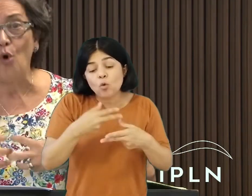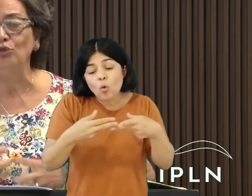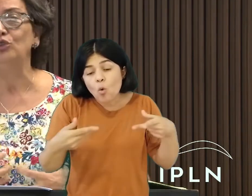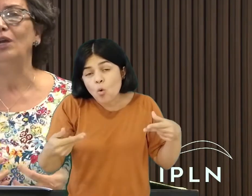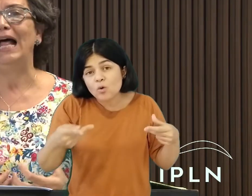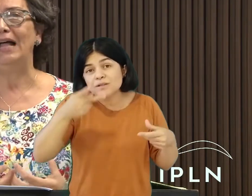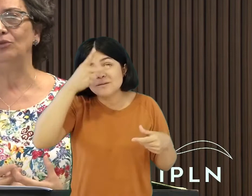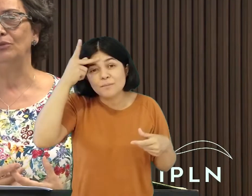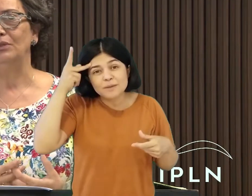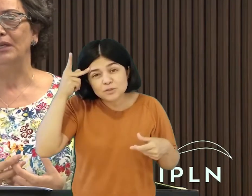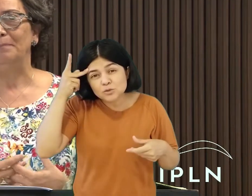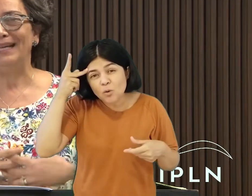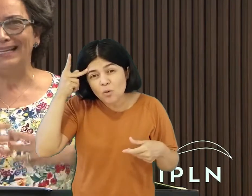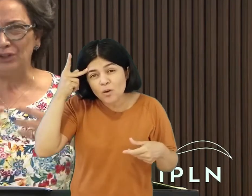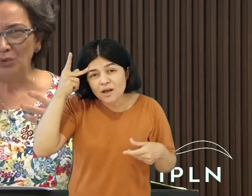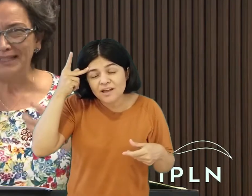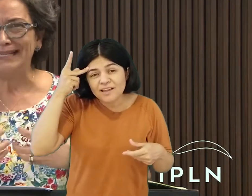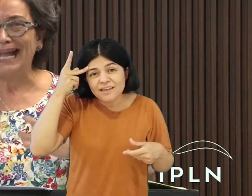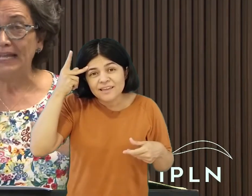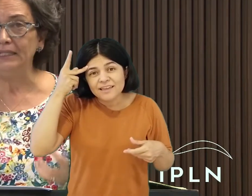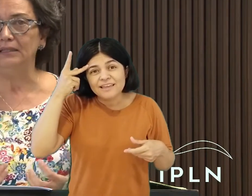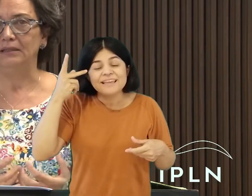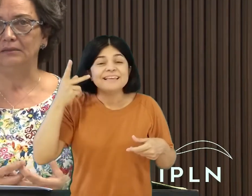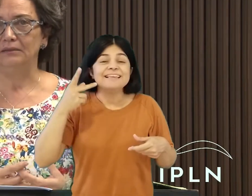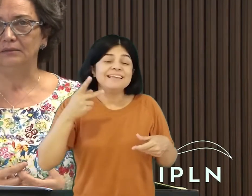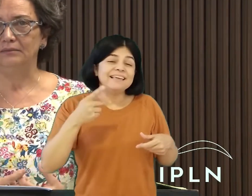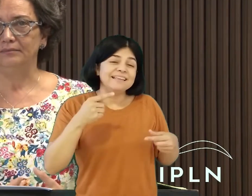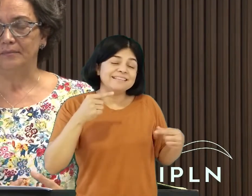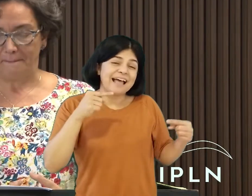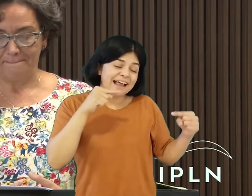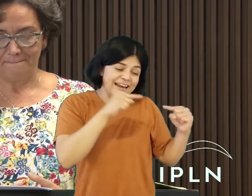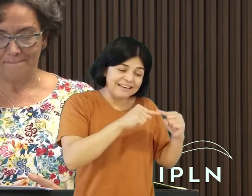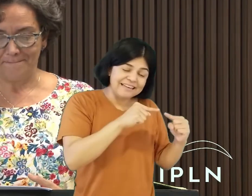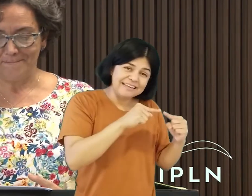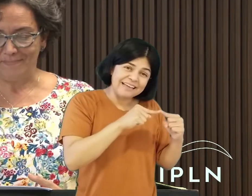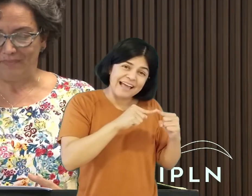sendo controlado pela natureza caída.